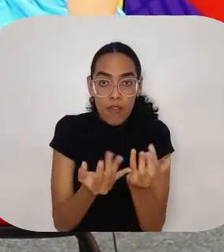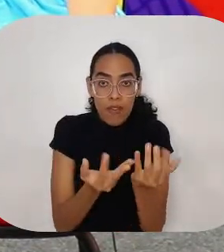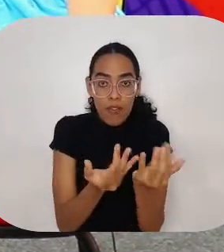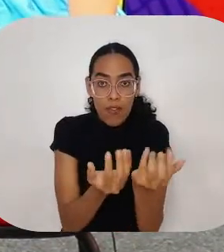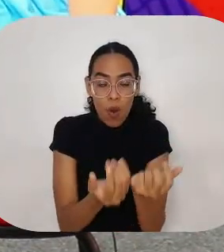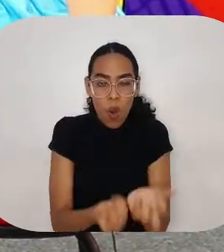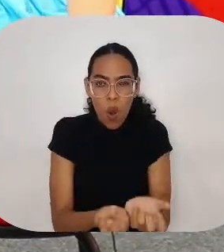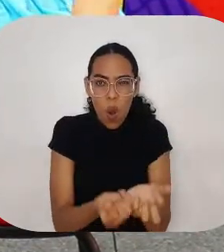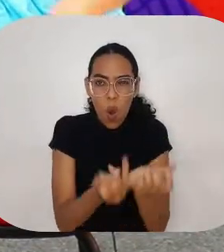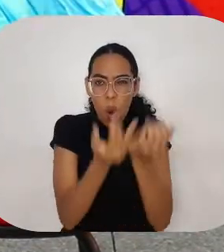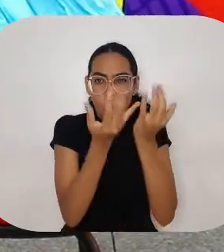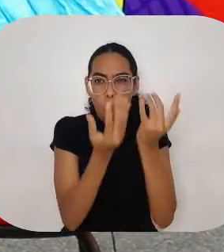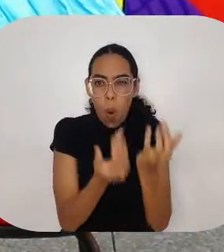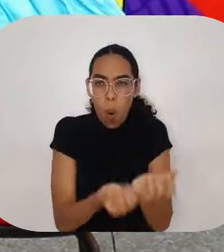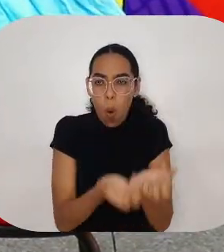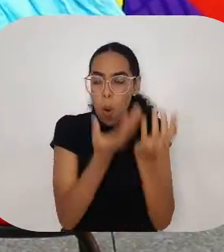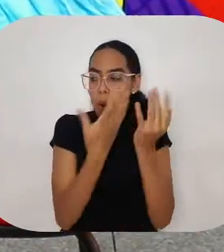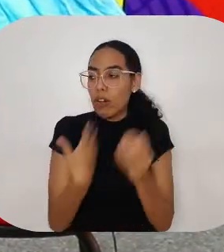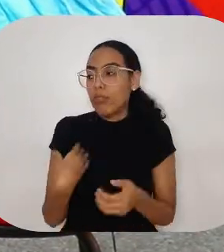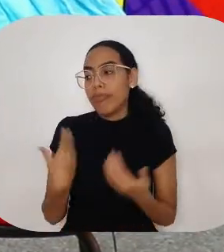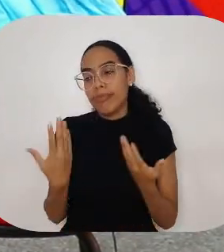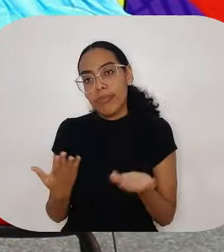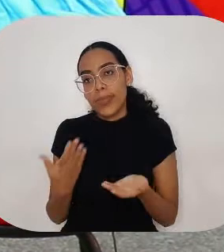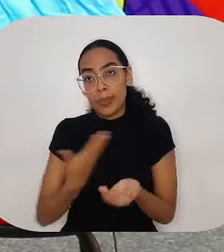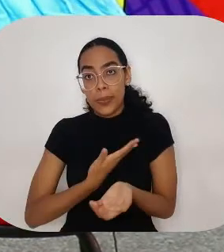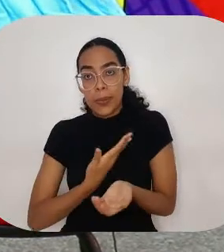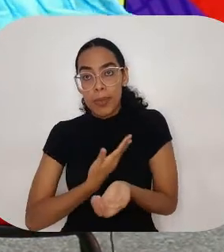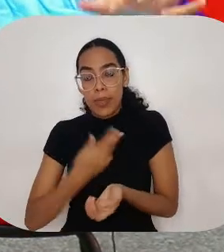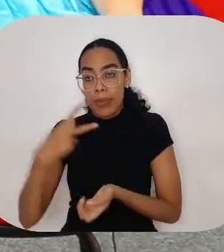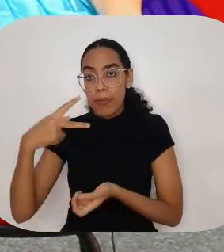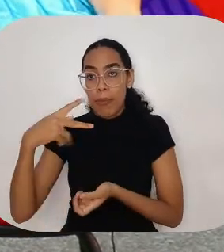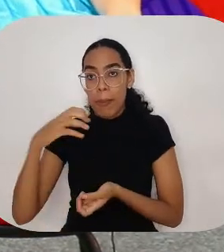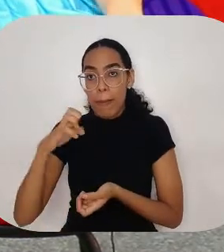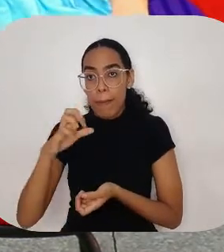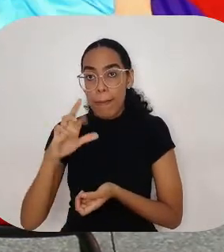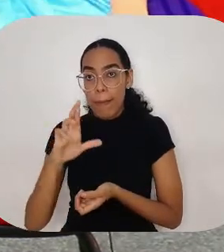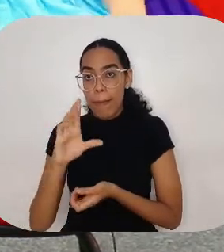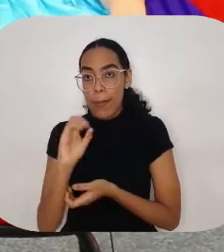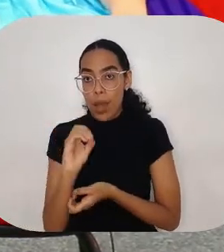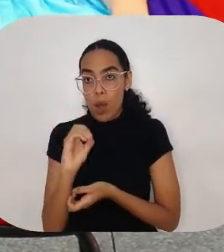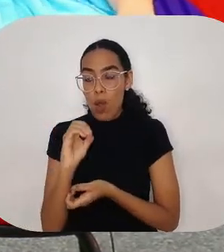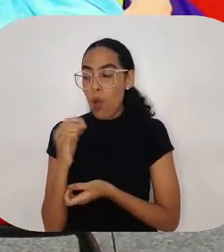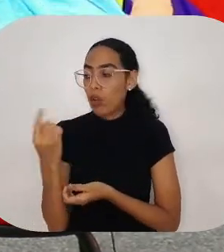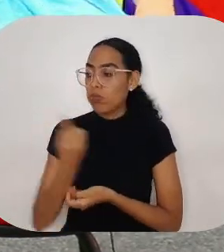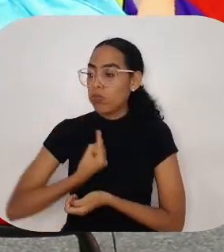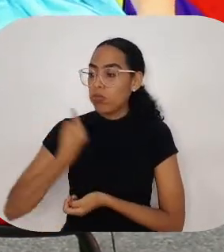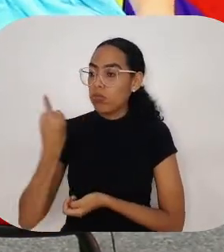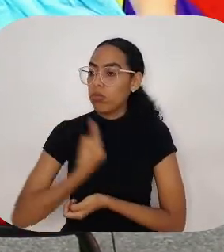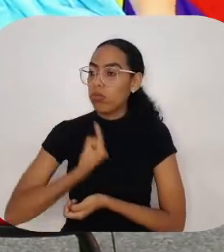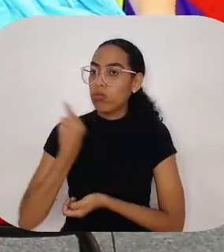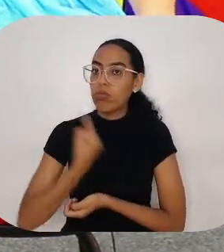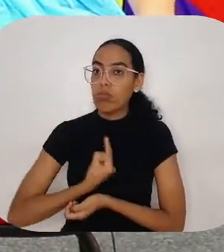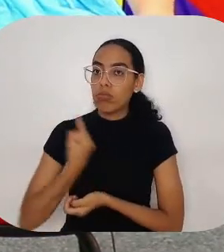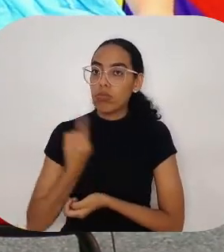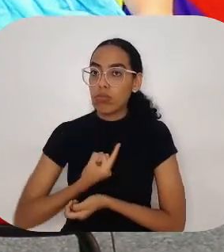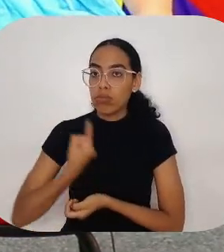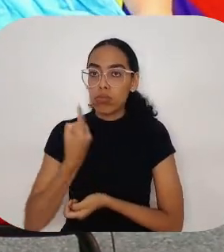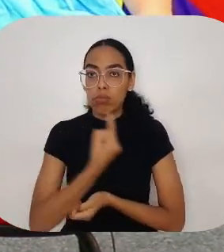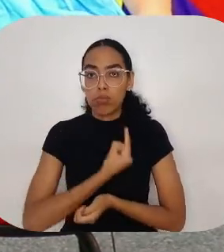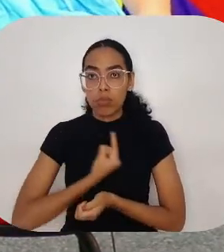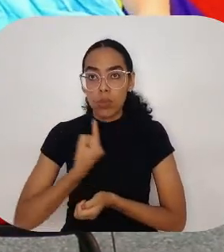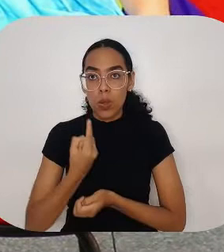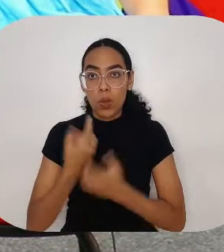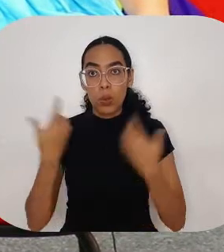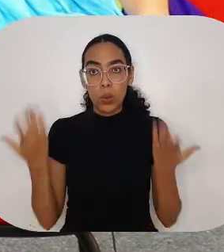queimada. Queimada. E o pobre do Pedro, sozinho, sem nenhum par para dançar a quadrilha.